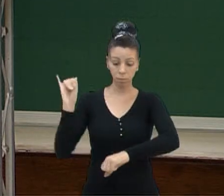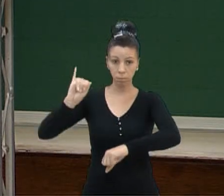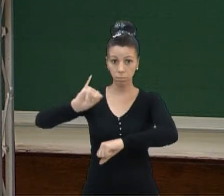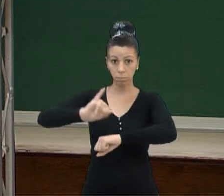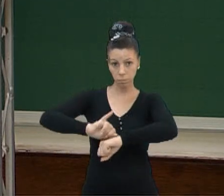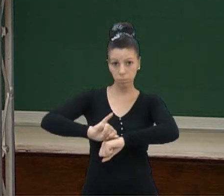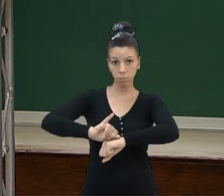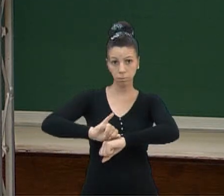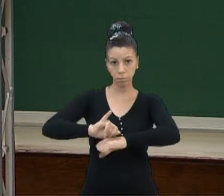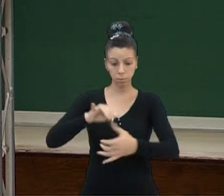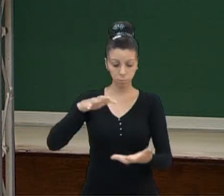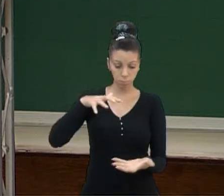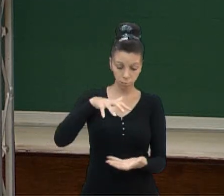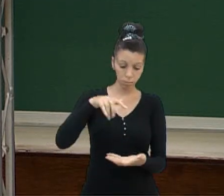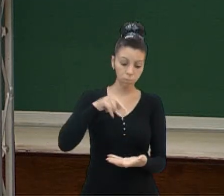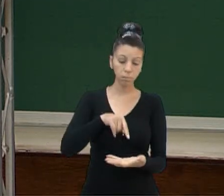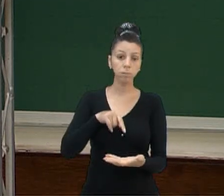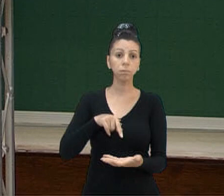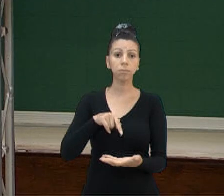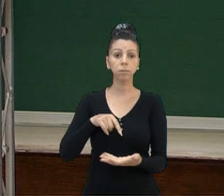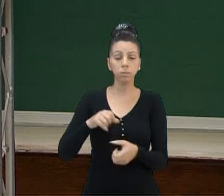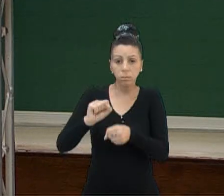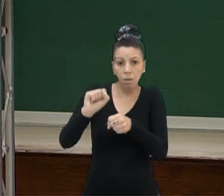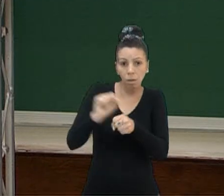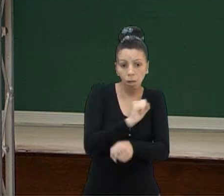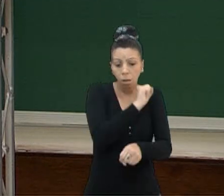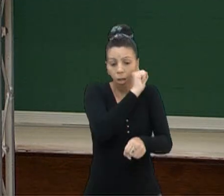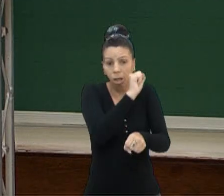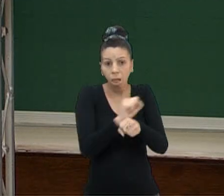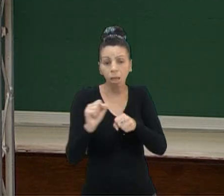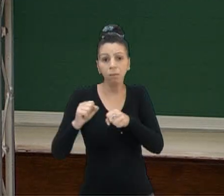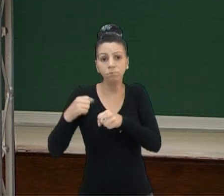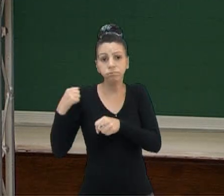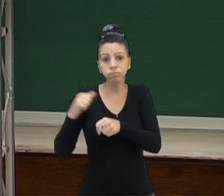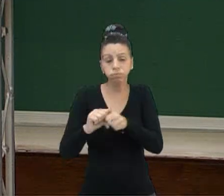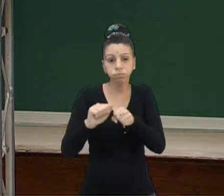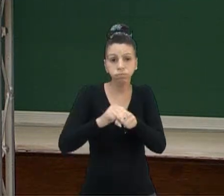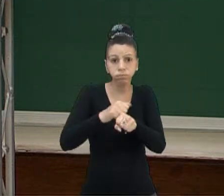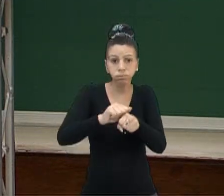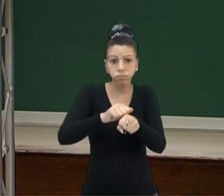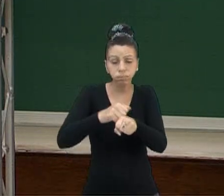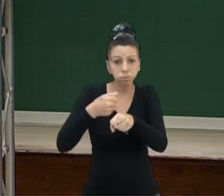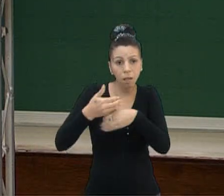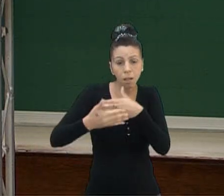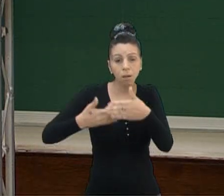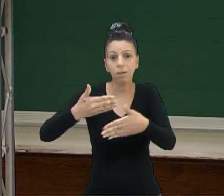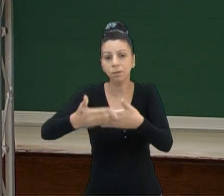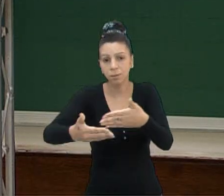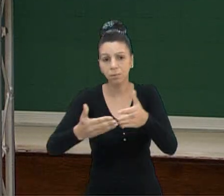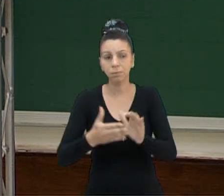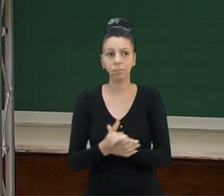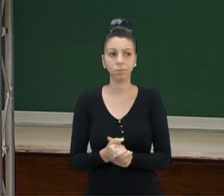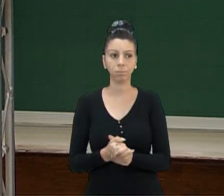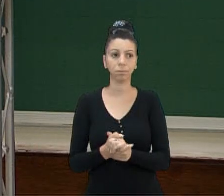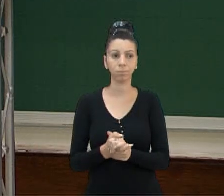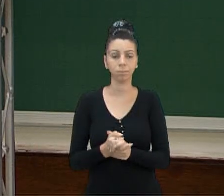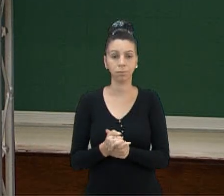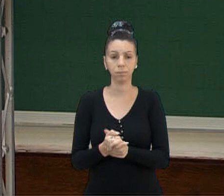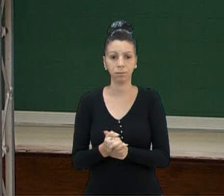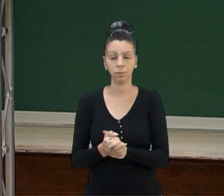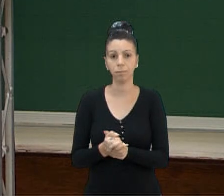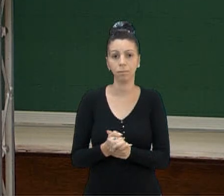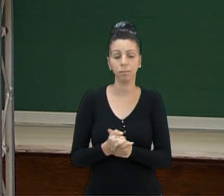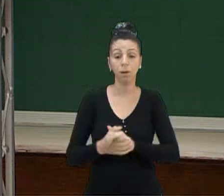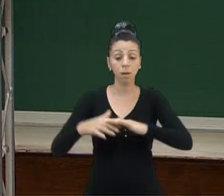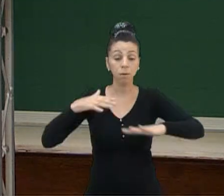que aí é todo aquele processo de desgaste, transporte de material, deposição em outras áreas, né? E as cordilheiras recentes, que